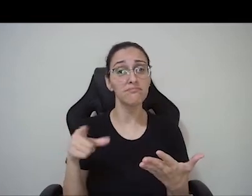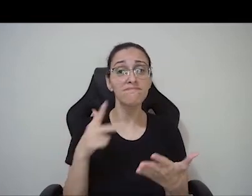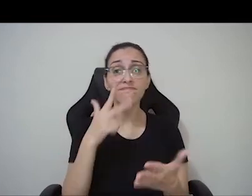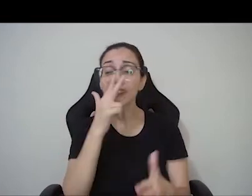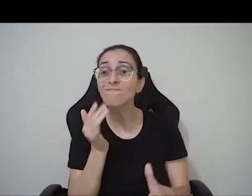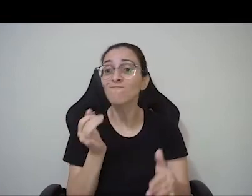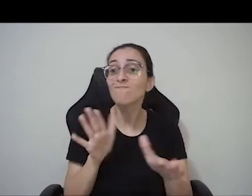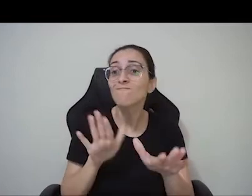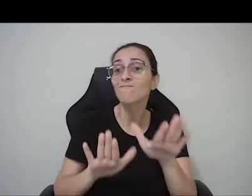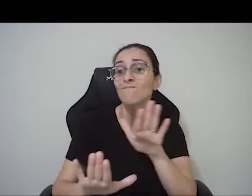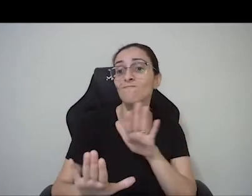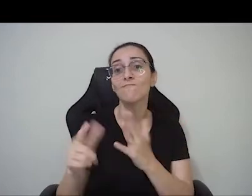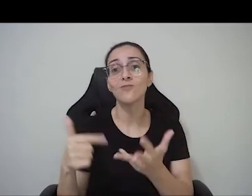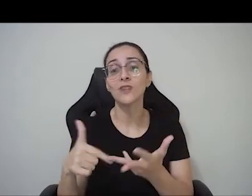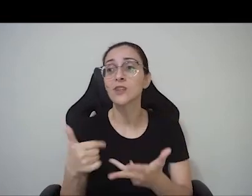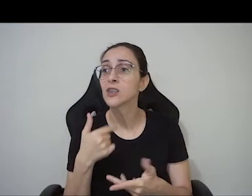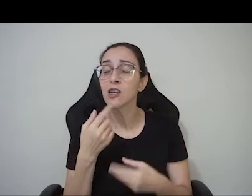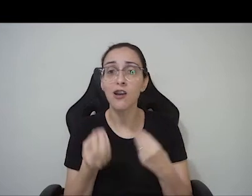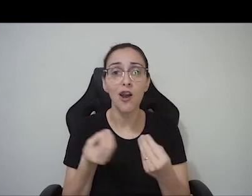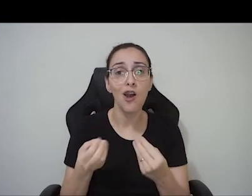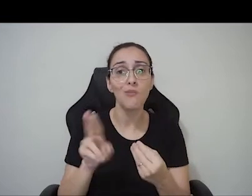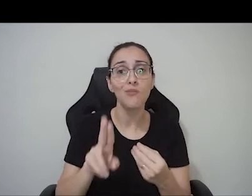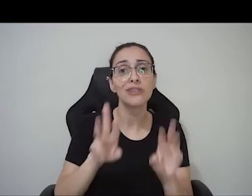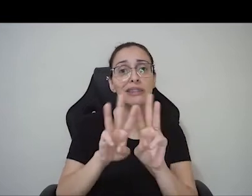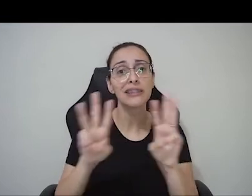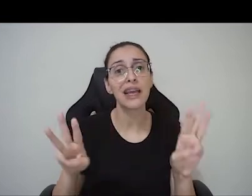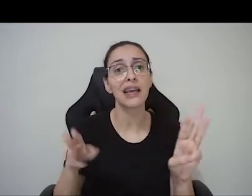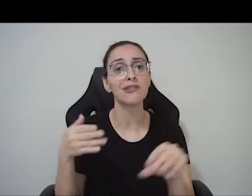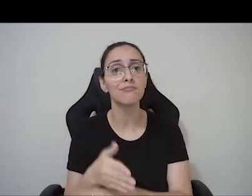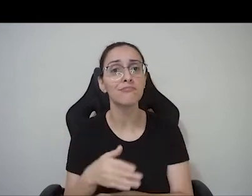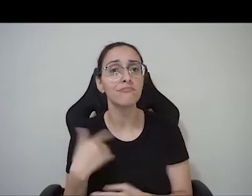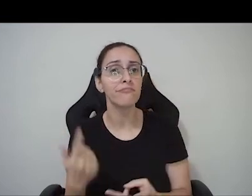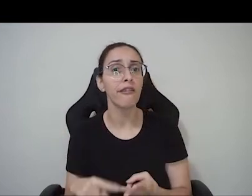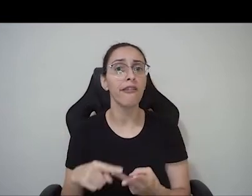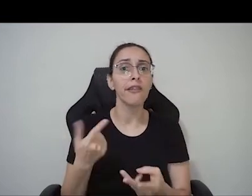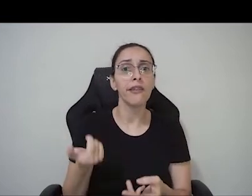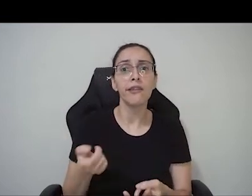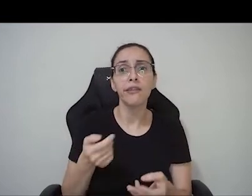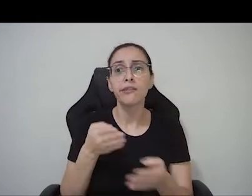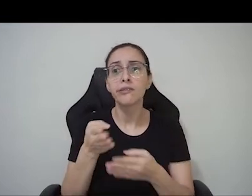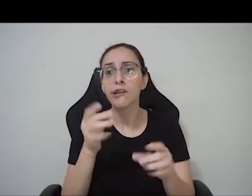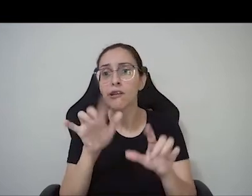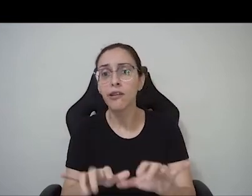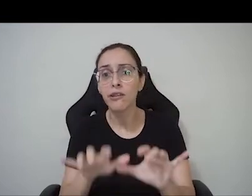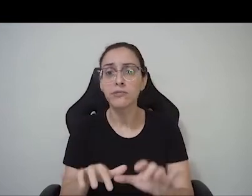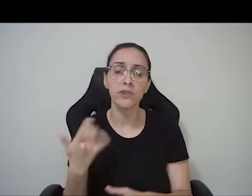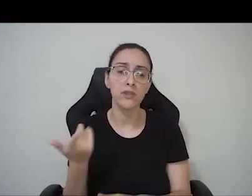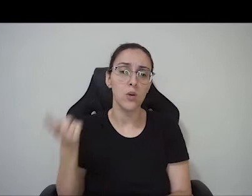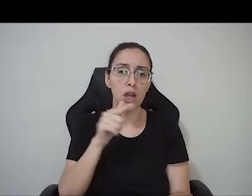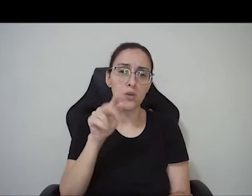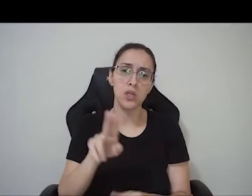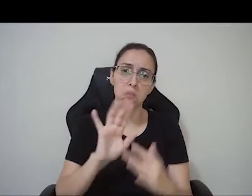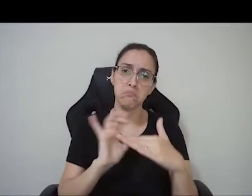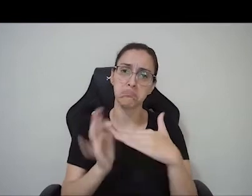pouco em questão de como eu uso o site, como eu navego aqui, como eu navego lá. Ele consegue usar as